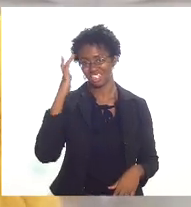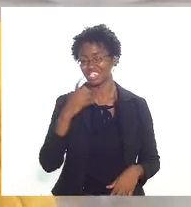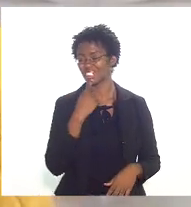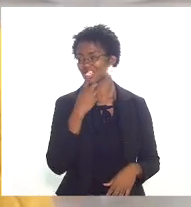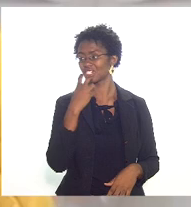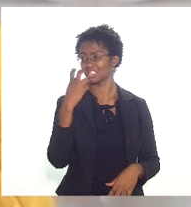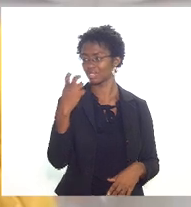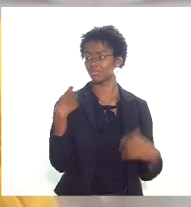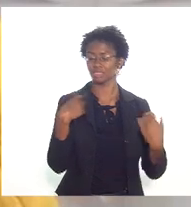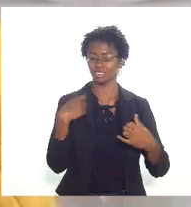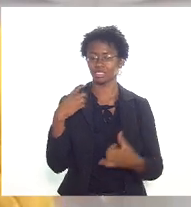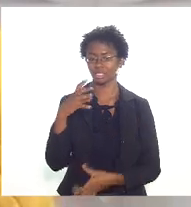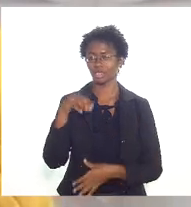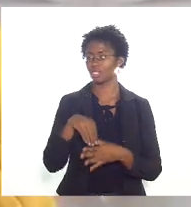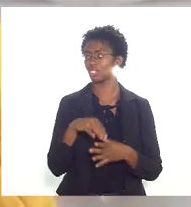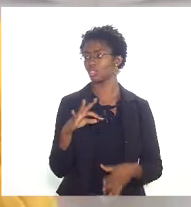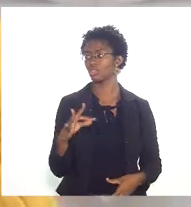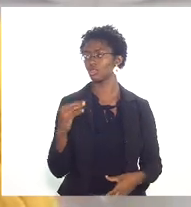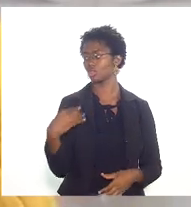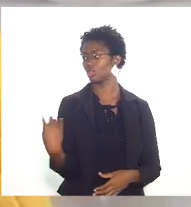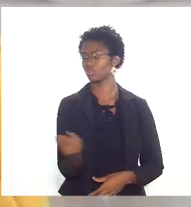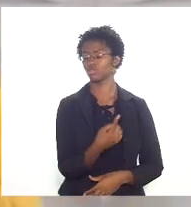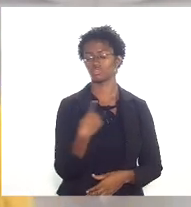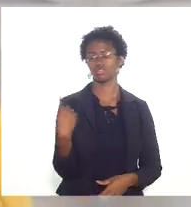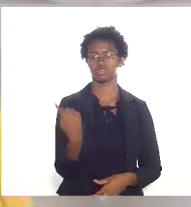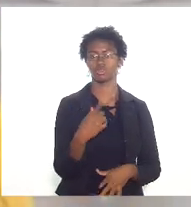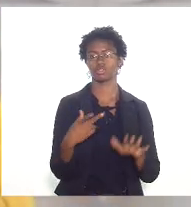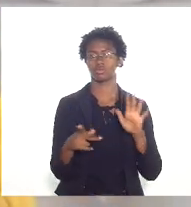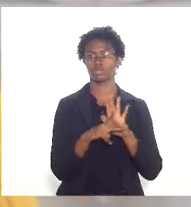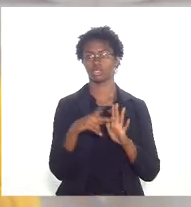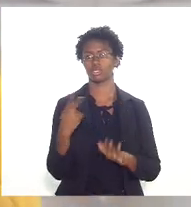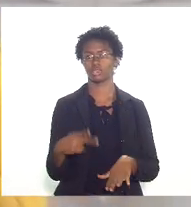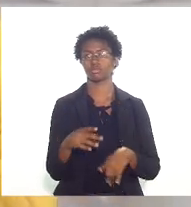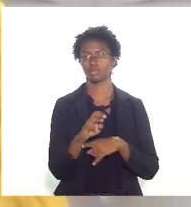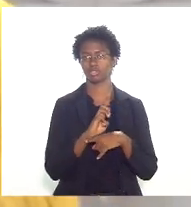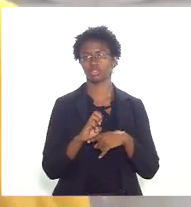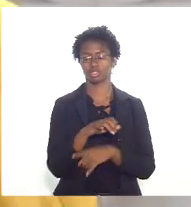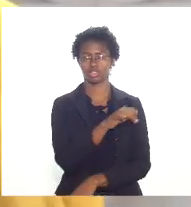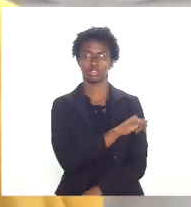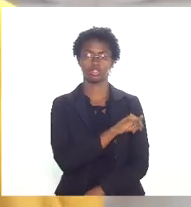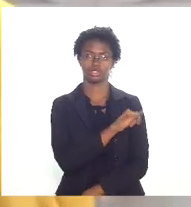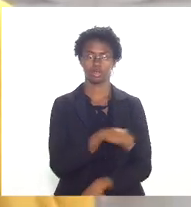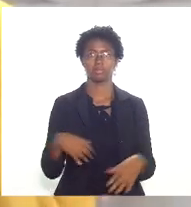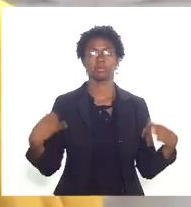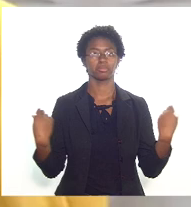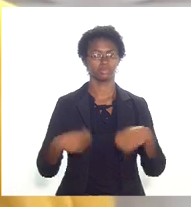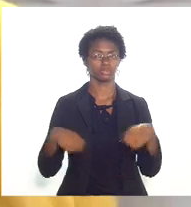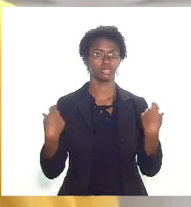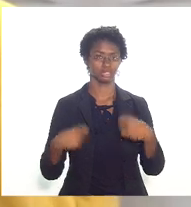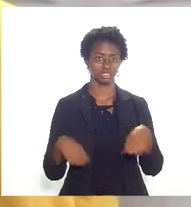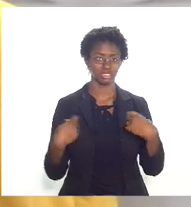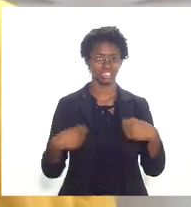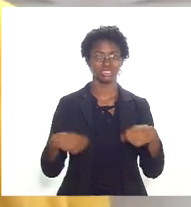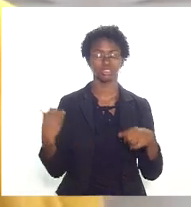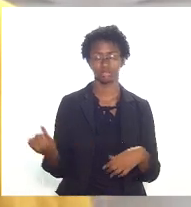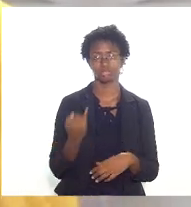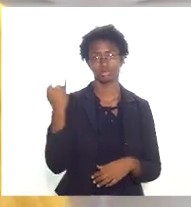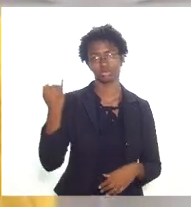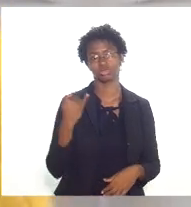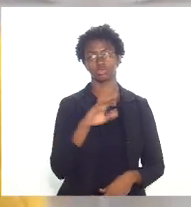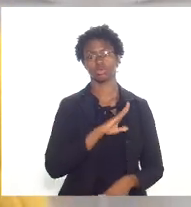de guerra tem que estar incorporado em todos nós somos do Estado do Rio de Janeiro é preciso que o governo federal